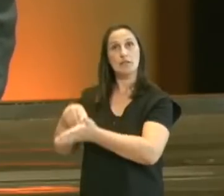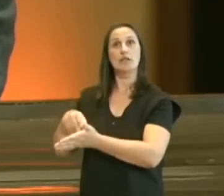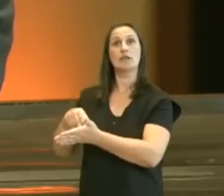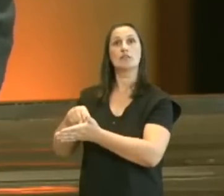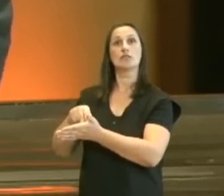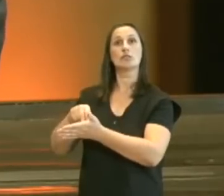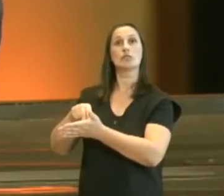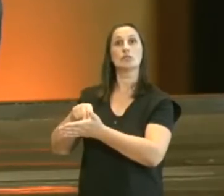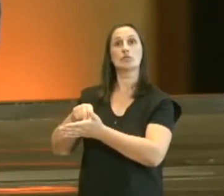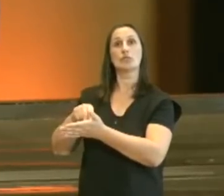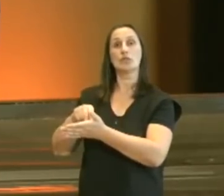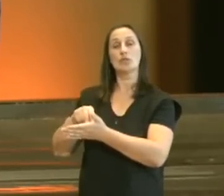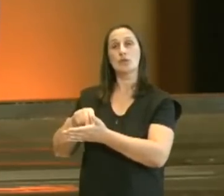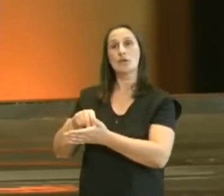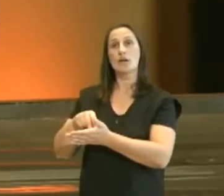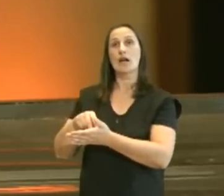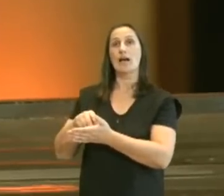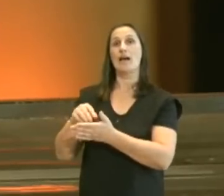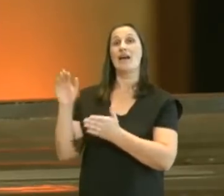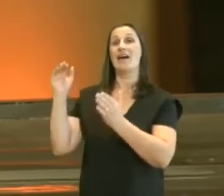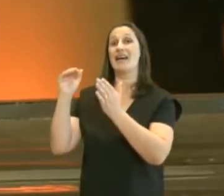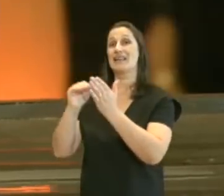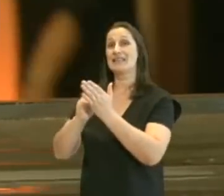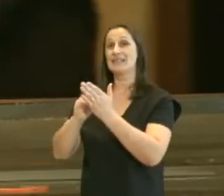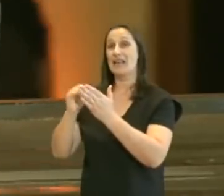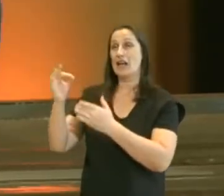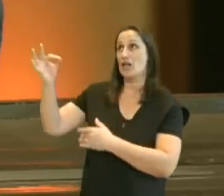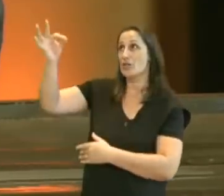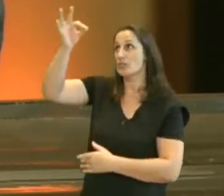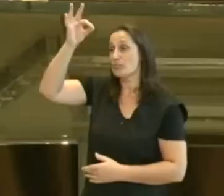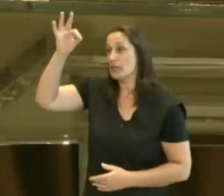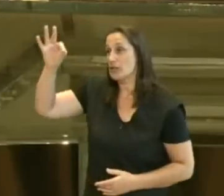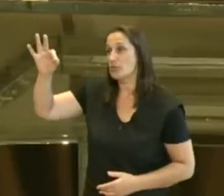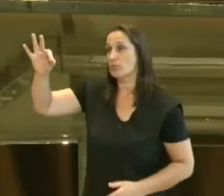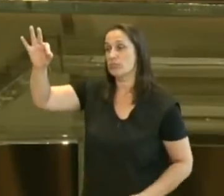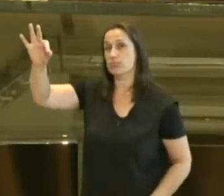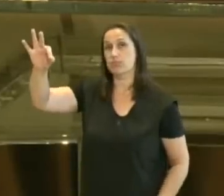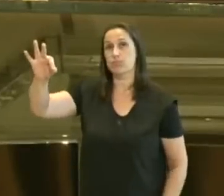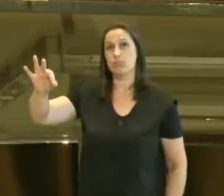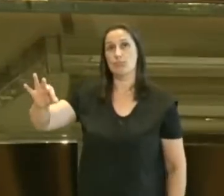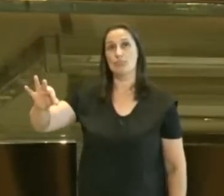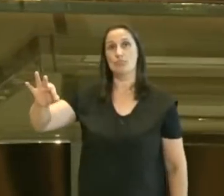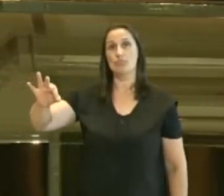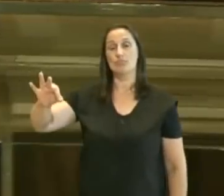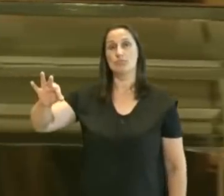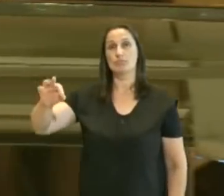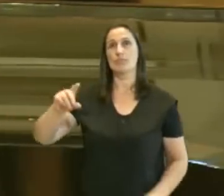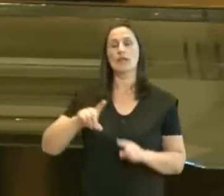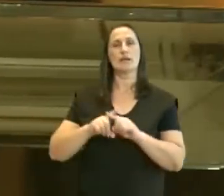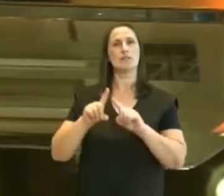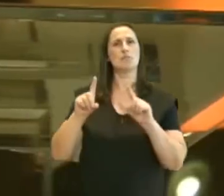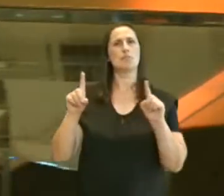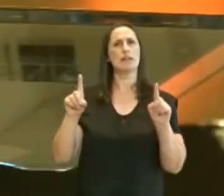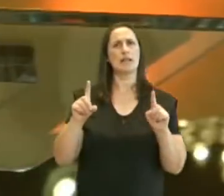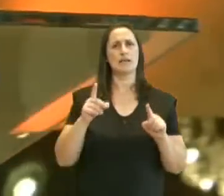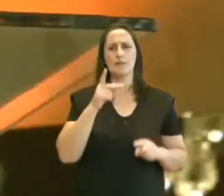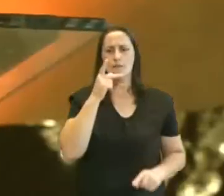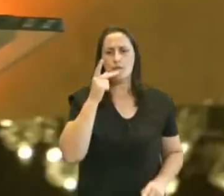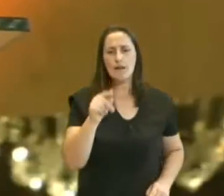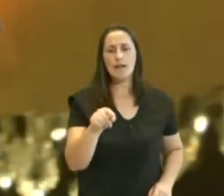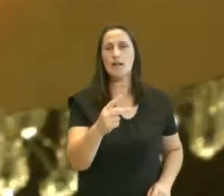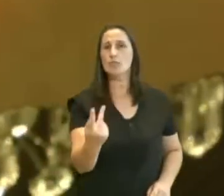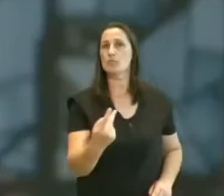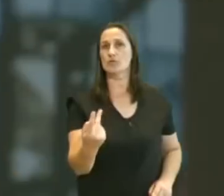sobre vocês seja derramado o meu Espírito. Lembra disso? Mas Ele não fala para os dois: volta para